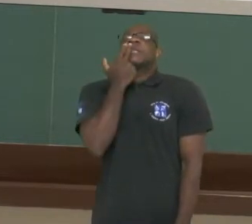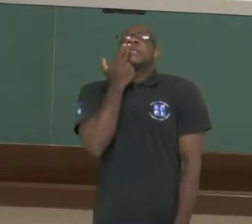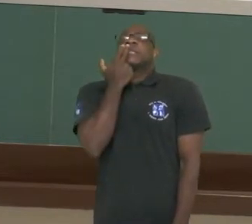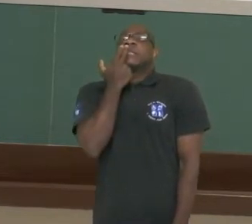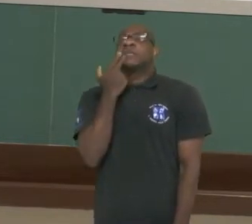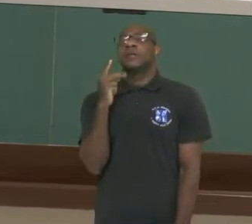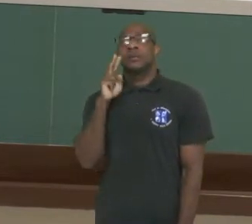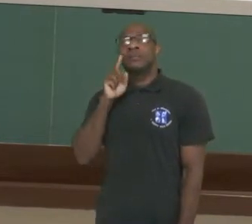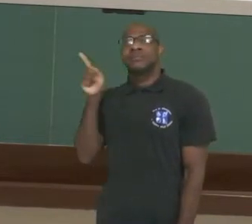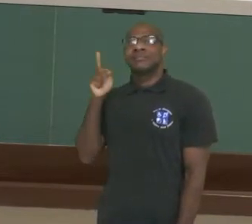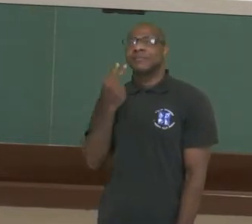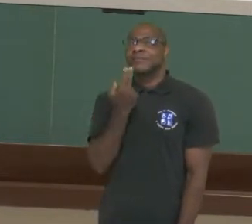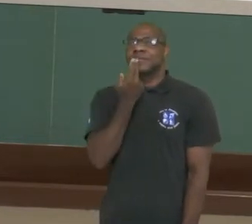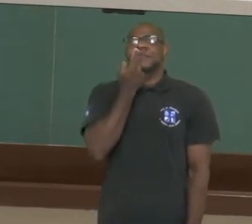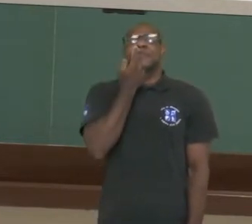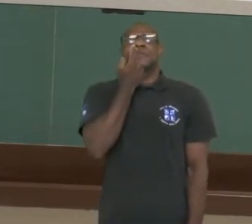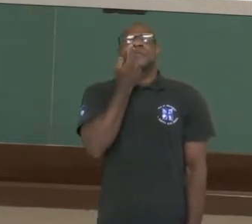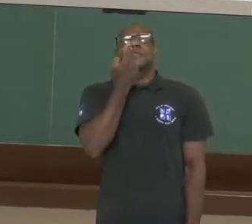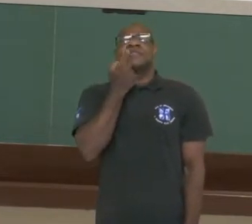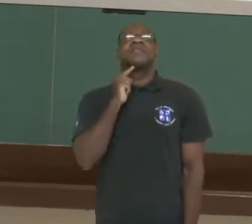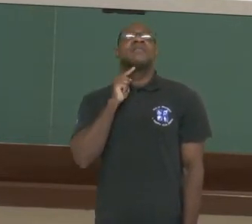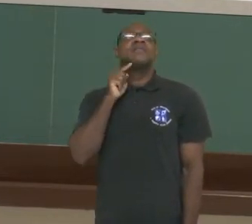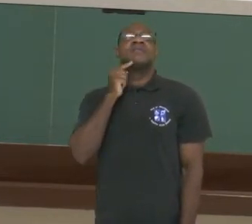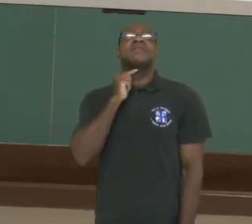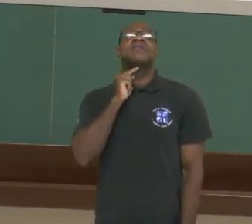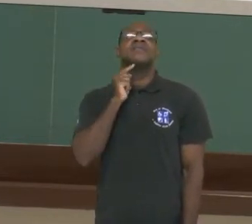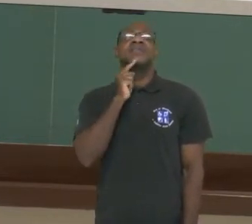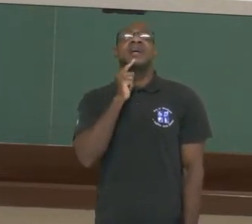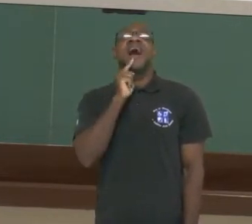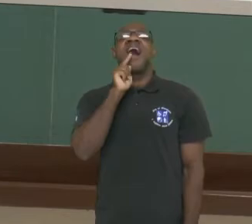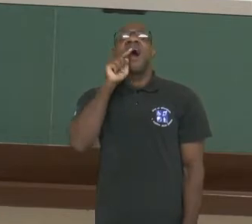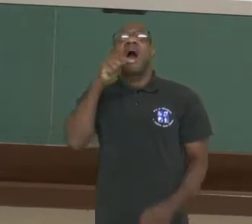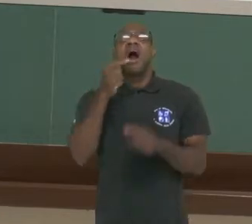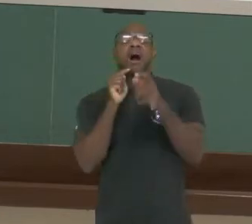fenda que vai desde lá de dentro do céu da